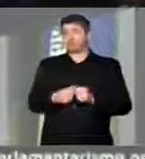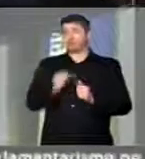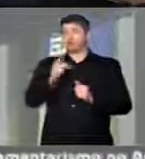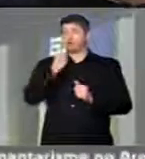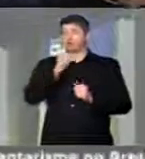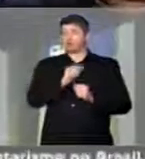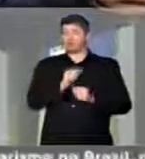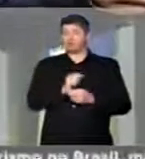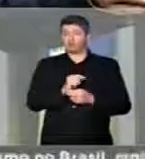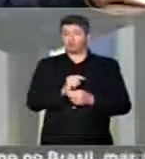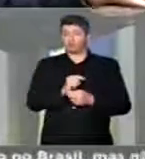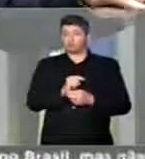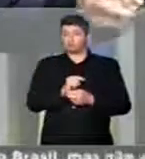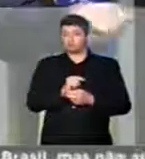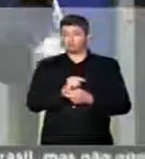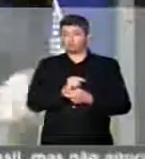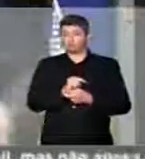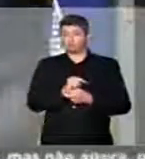que afirmou.